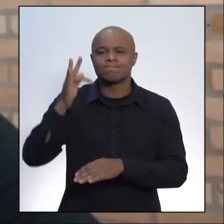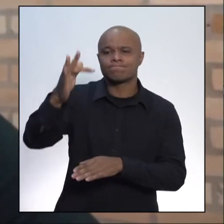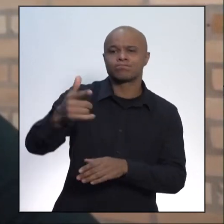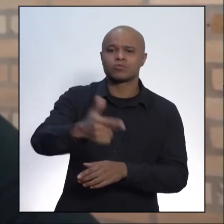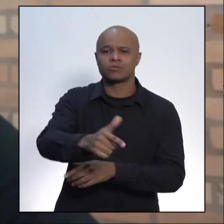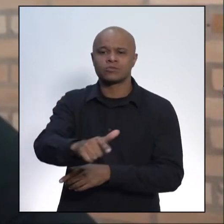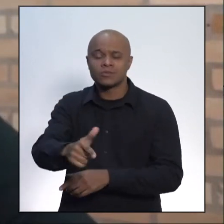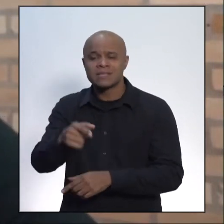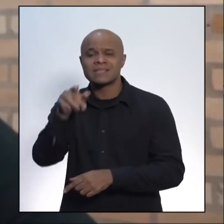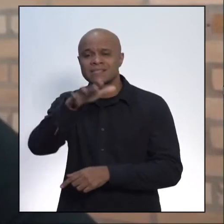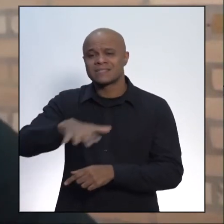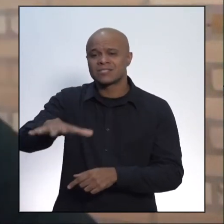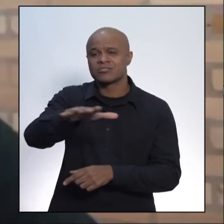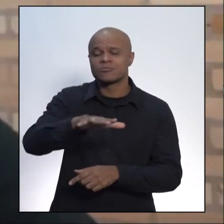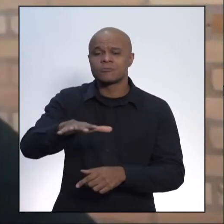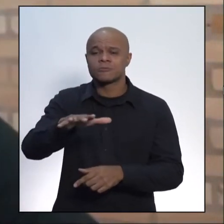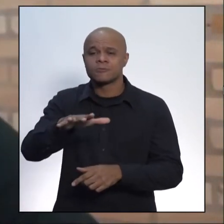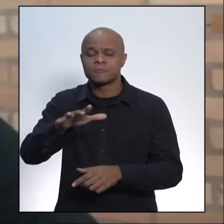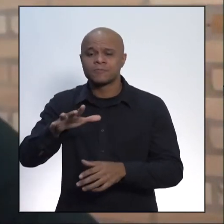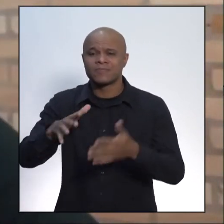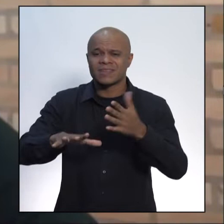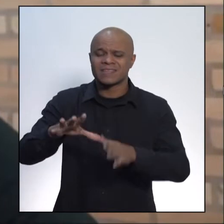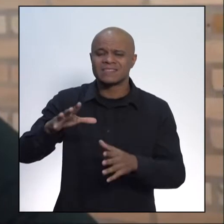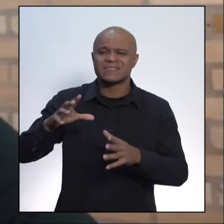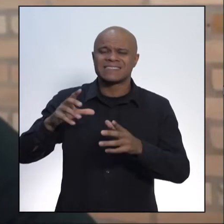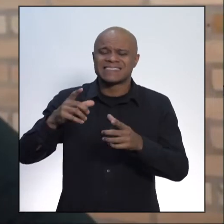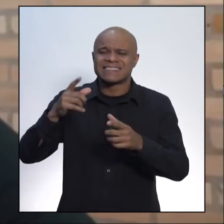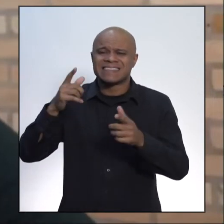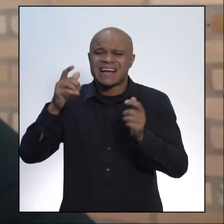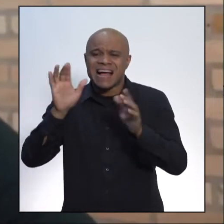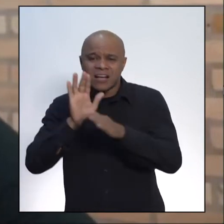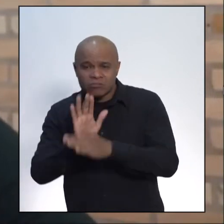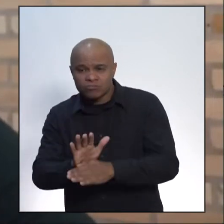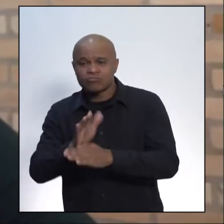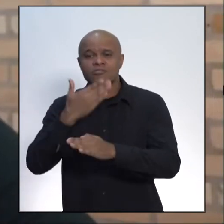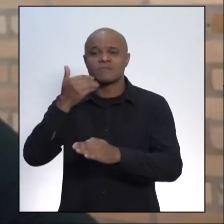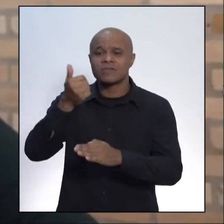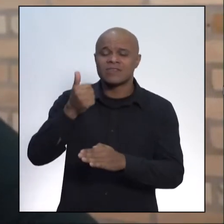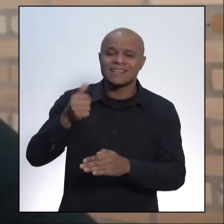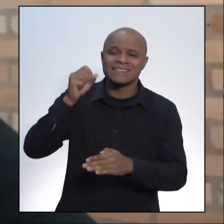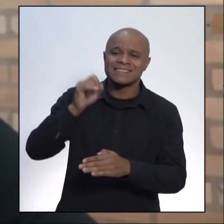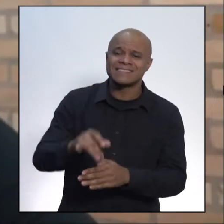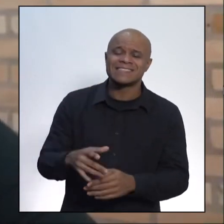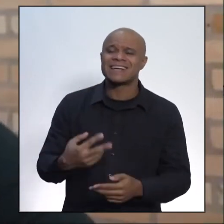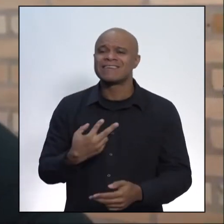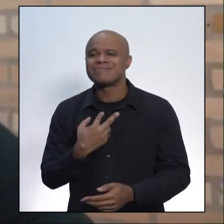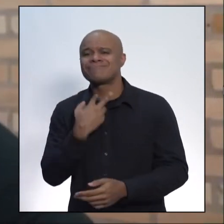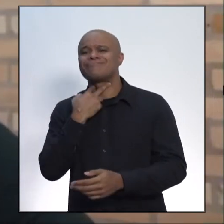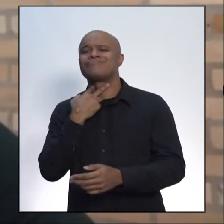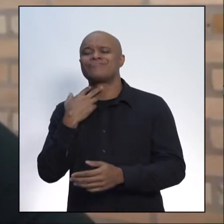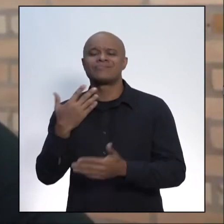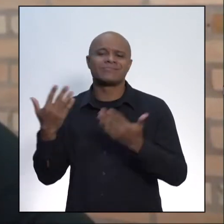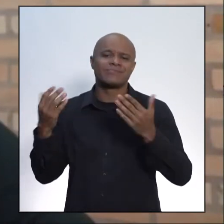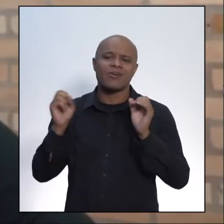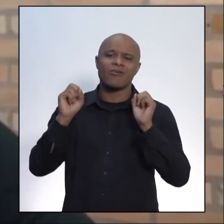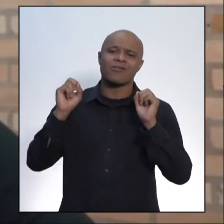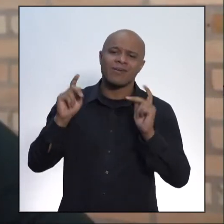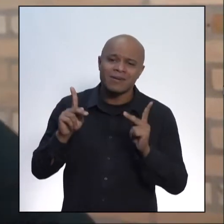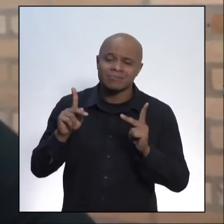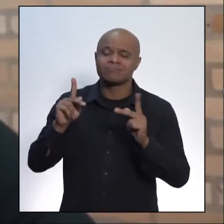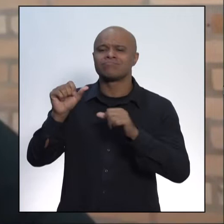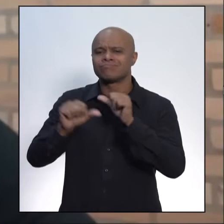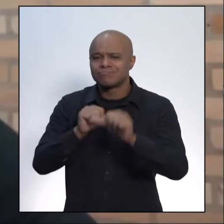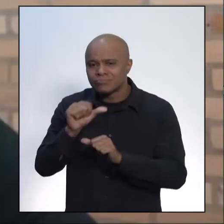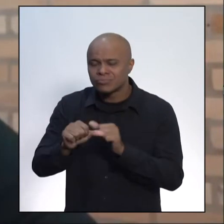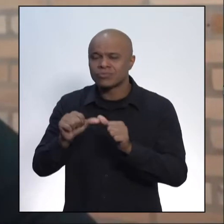isso também tira um pouco o peso das costas do professor. Não deu certo, ok, vamos tentar de um outro jeito. Acho que é um